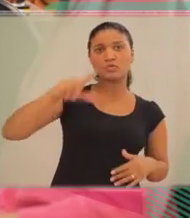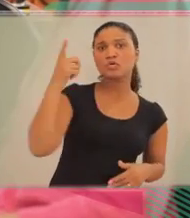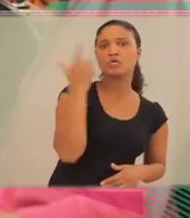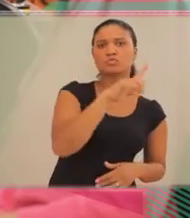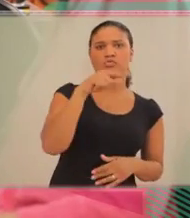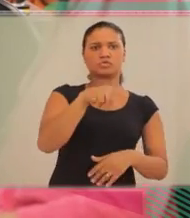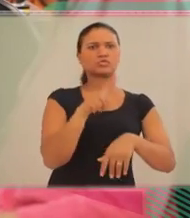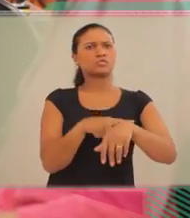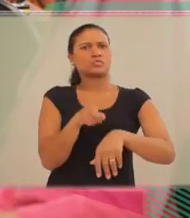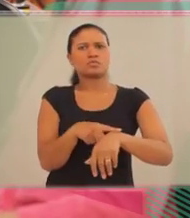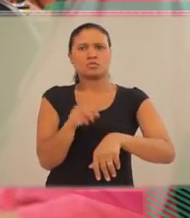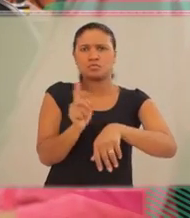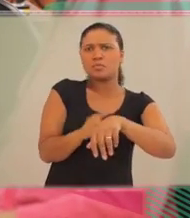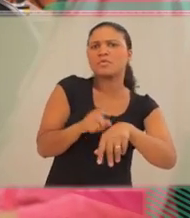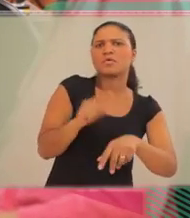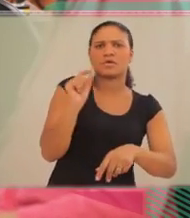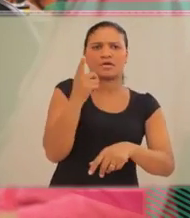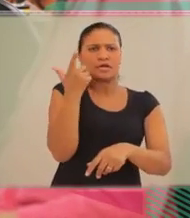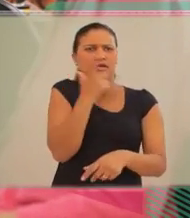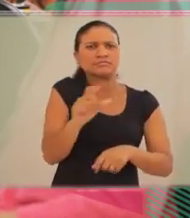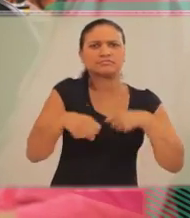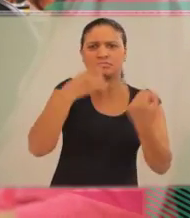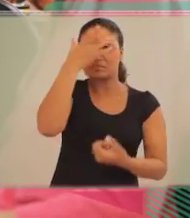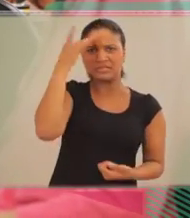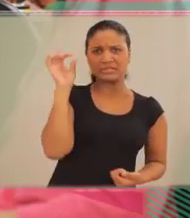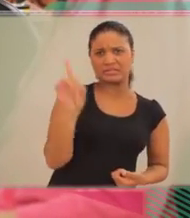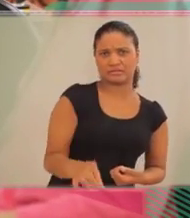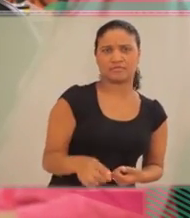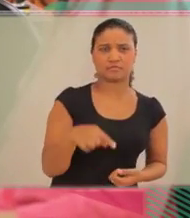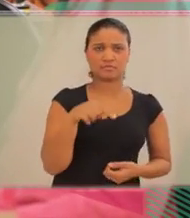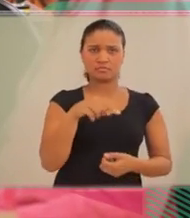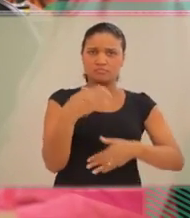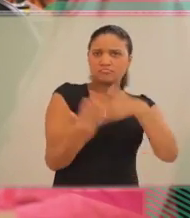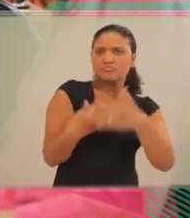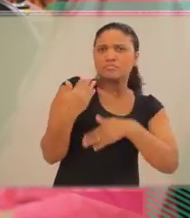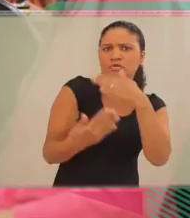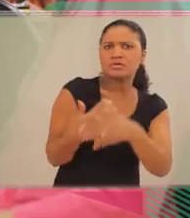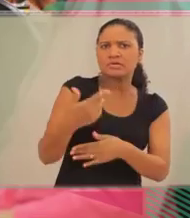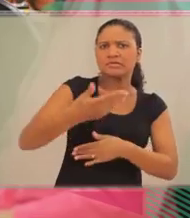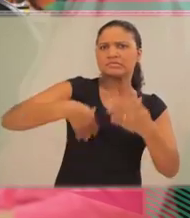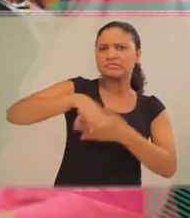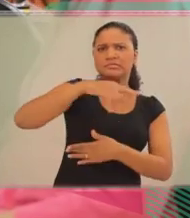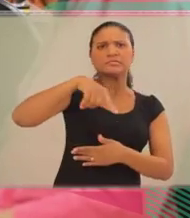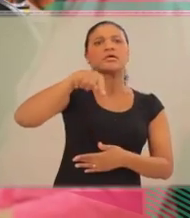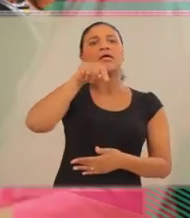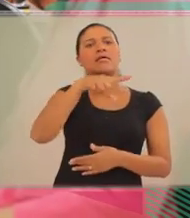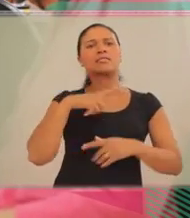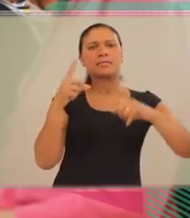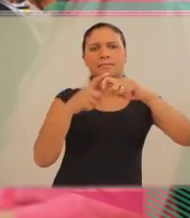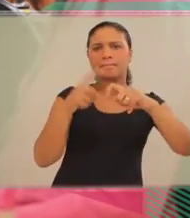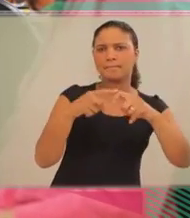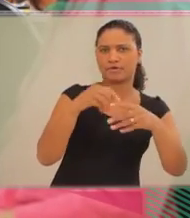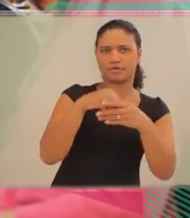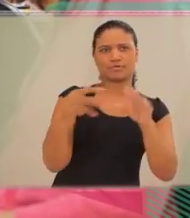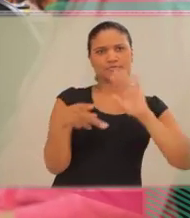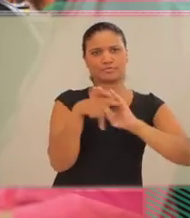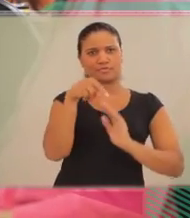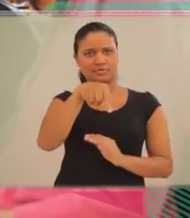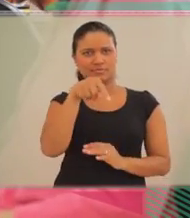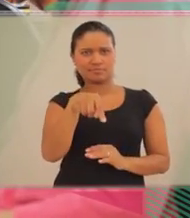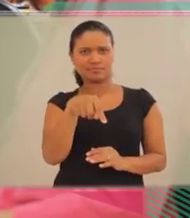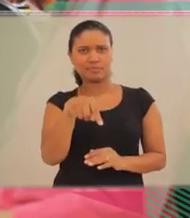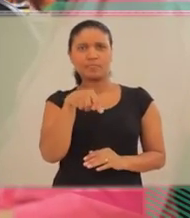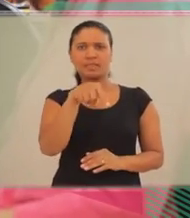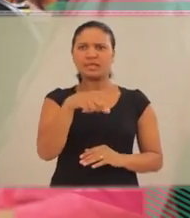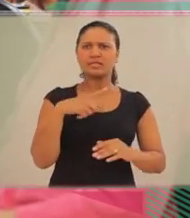de reforço das pessoas com deficiência através do próprio processo de reabilitação. Hoje a gente faz muita questão de falar em modelo médico e